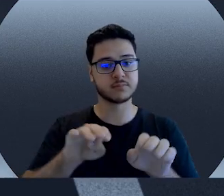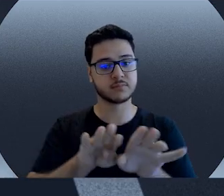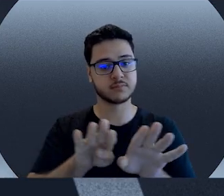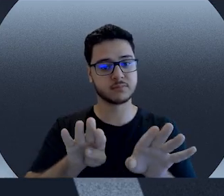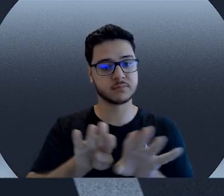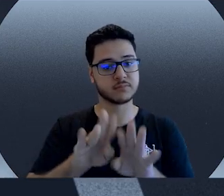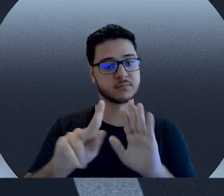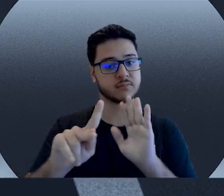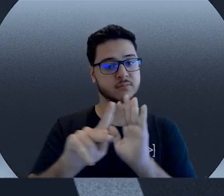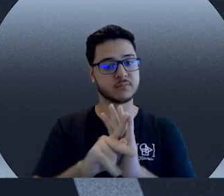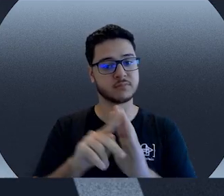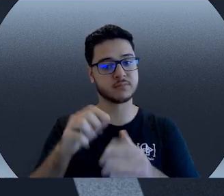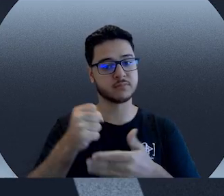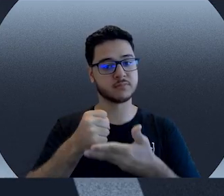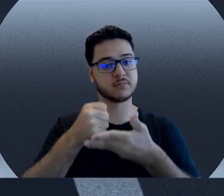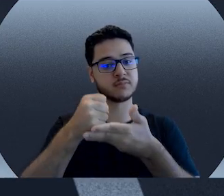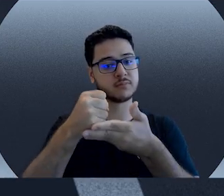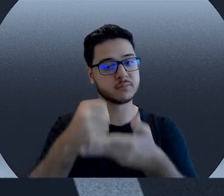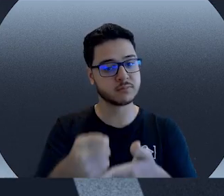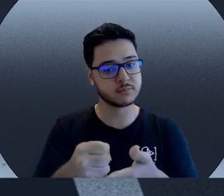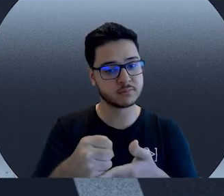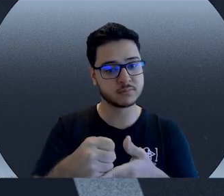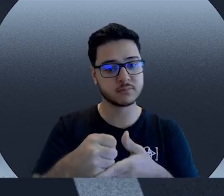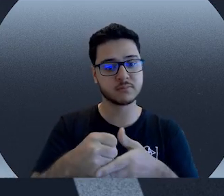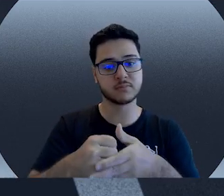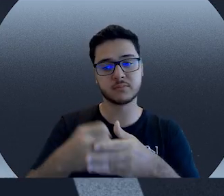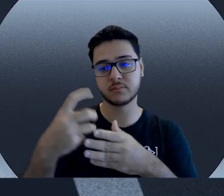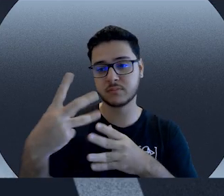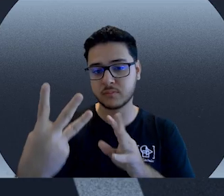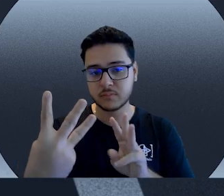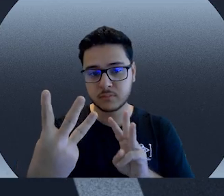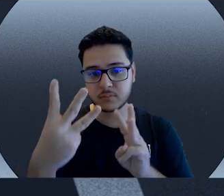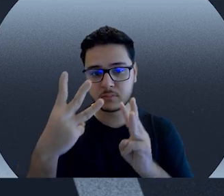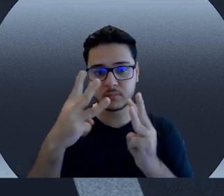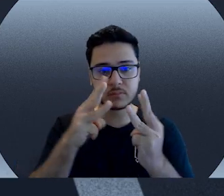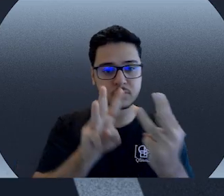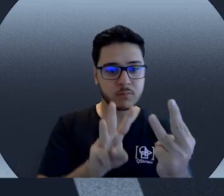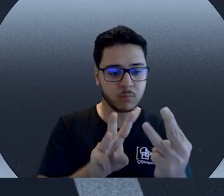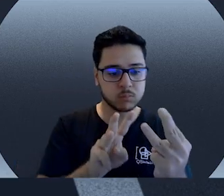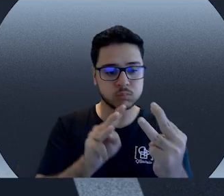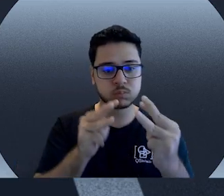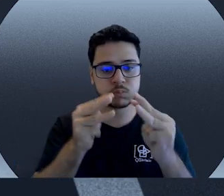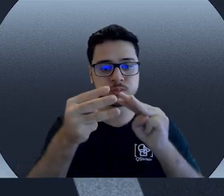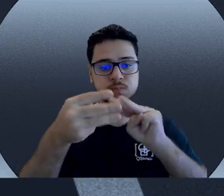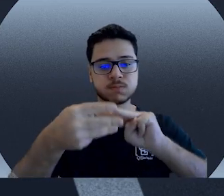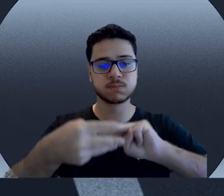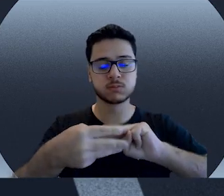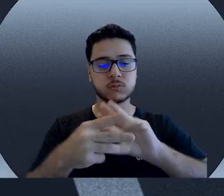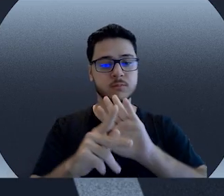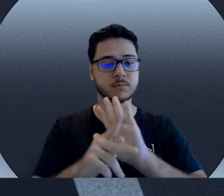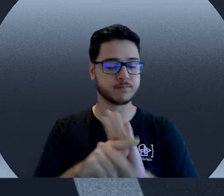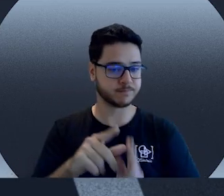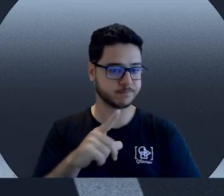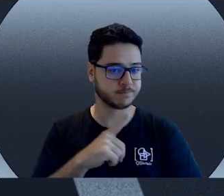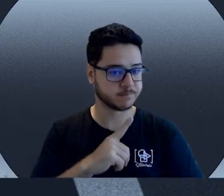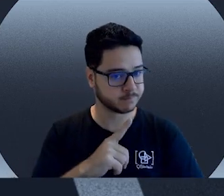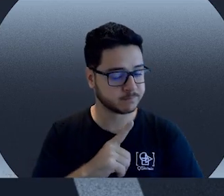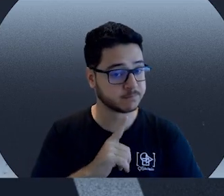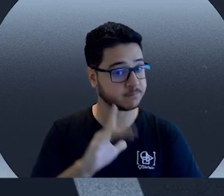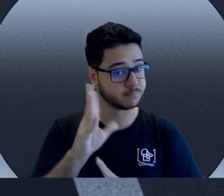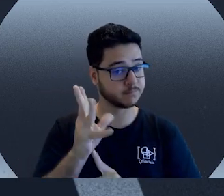quebra do suporte e da entrada da tridimensionalidade da obra de arte. É nesse momento que a gente